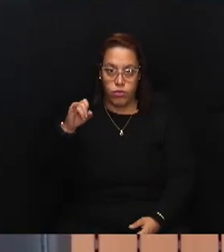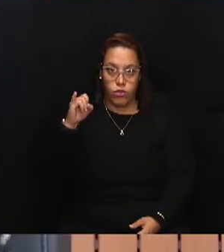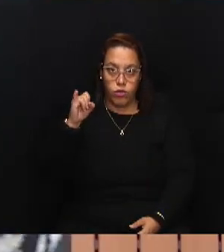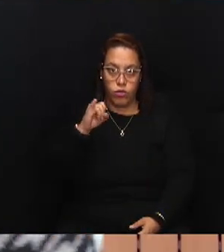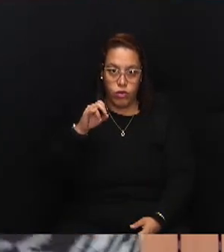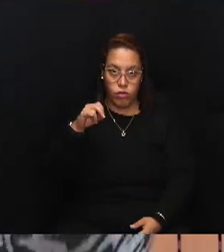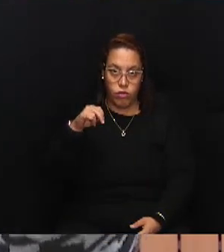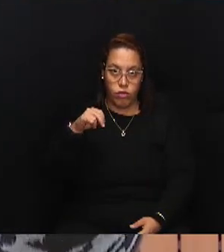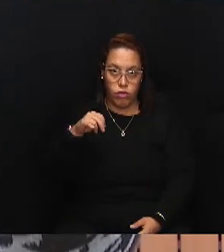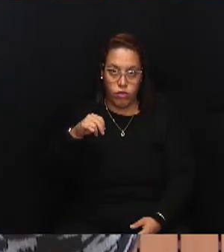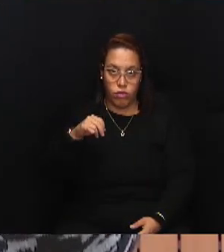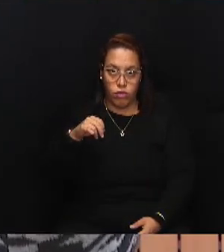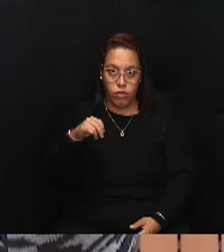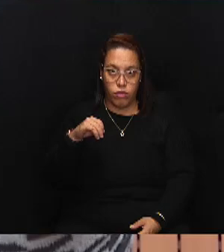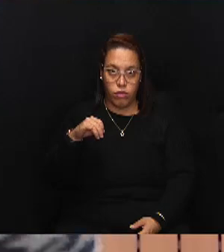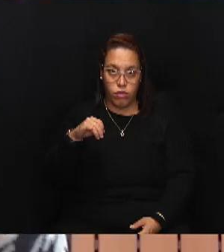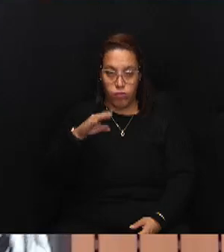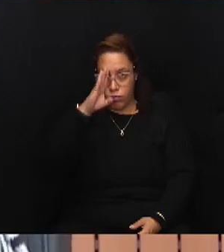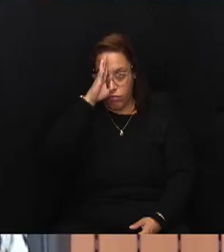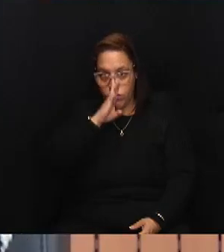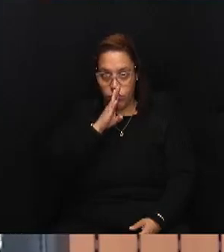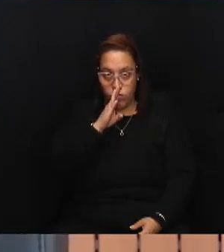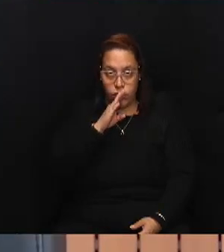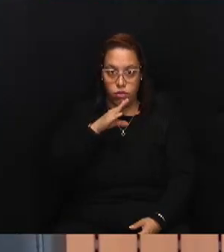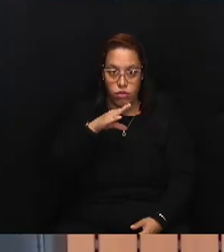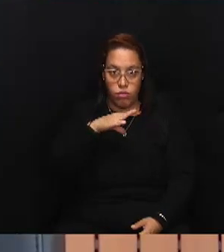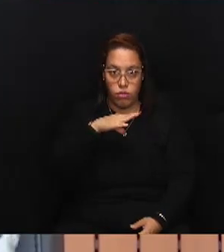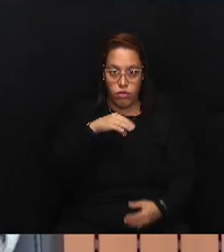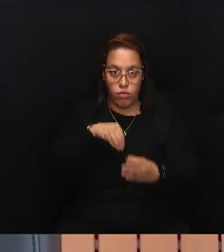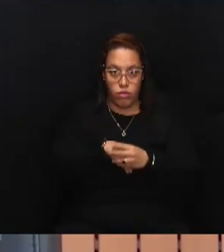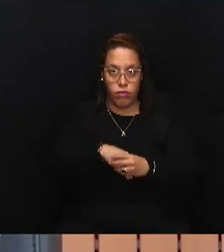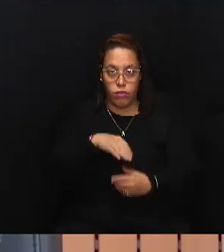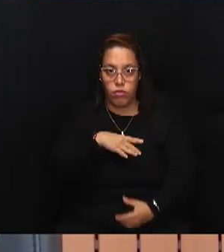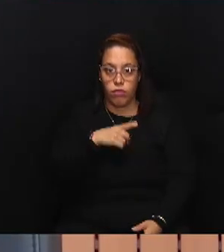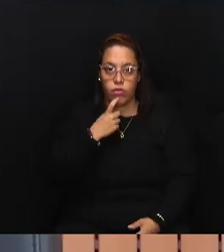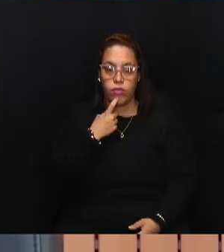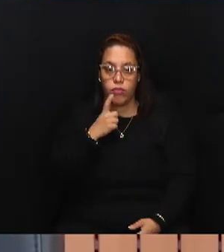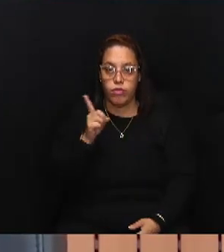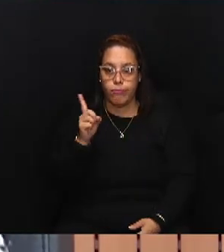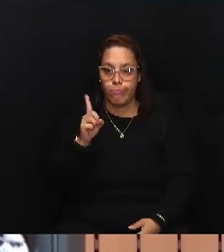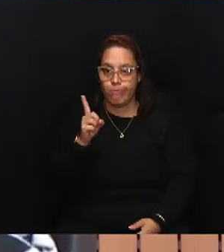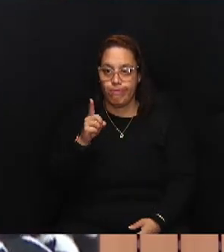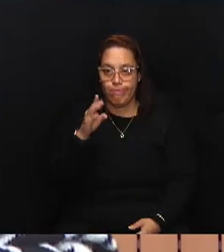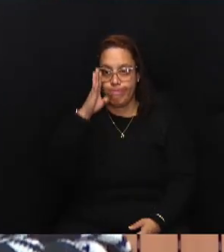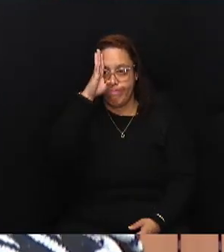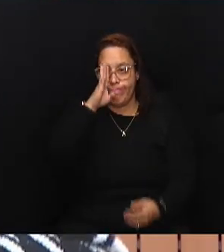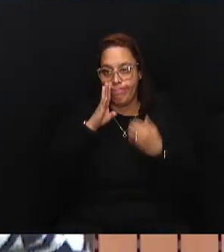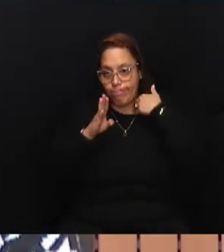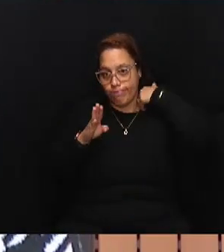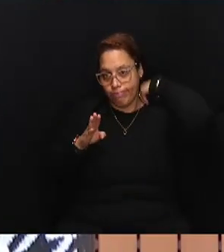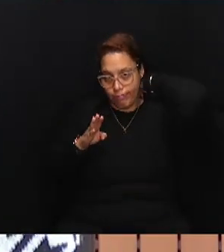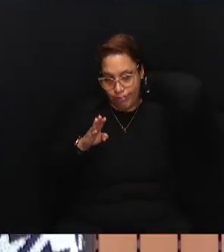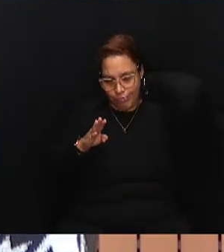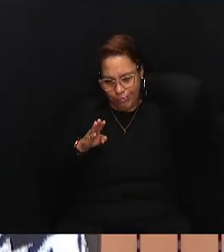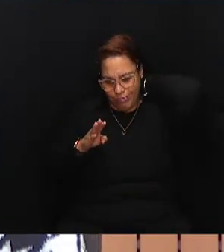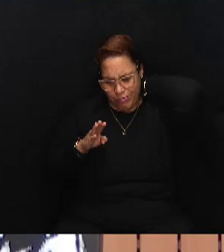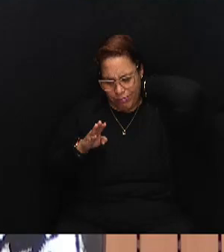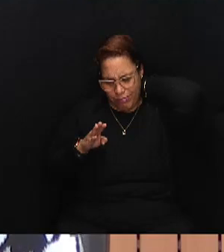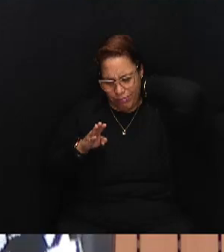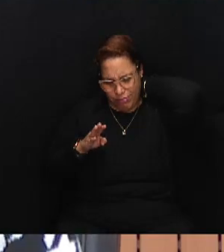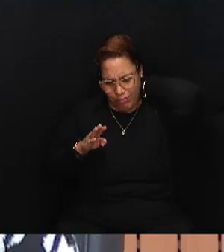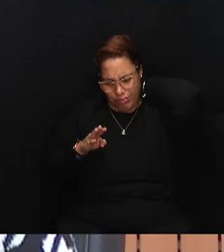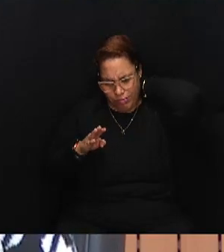Porque o ônibus que vem de Indaiatuba é gratuito, mas o ônibus de dentro do município de Campinas não é gratuito. Então, é uma coisa que